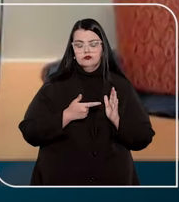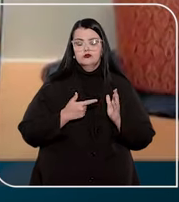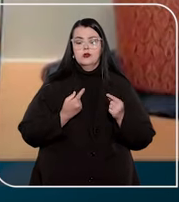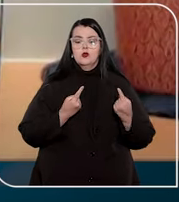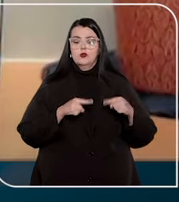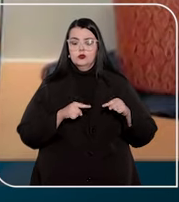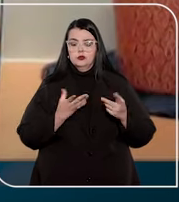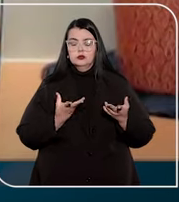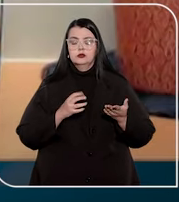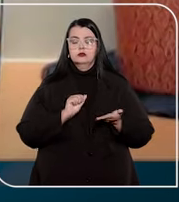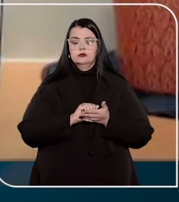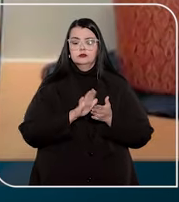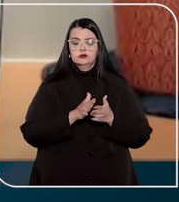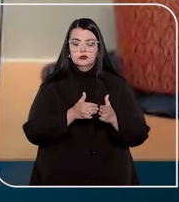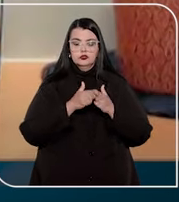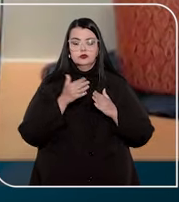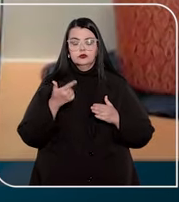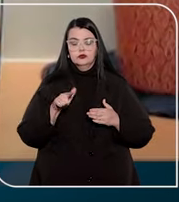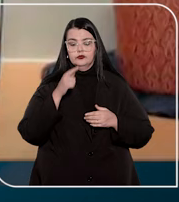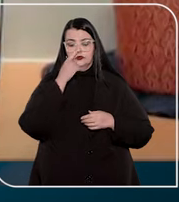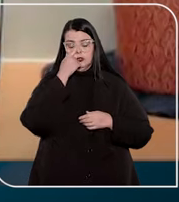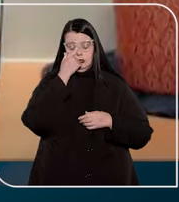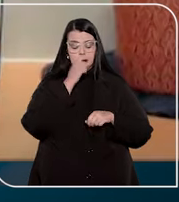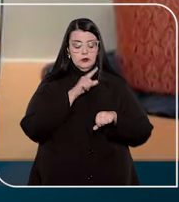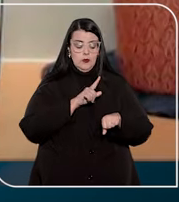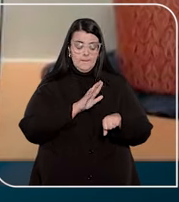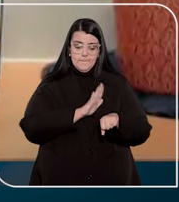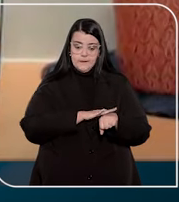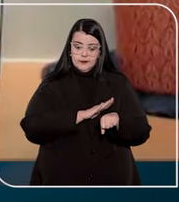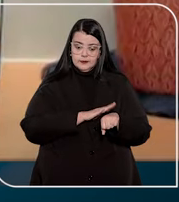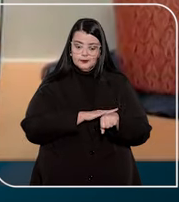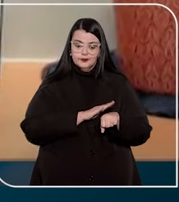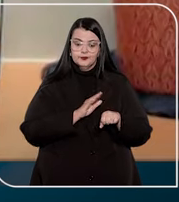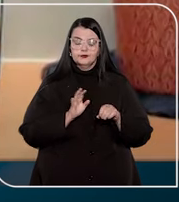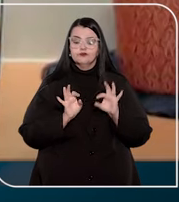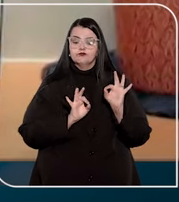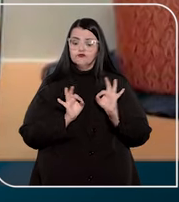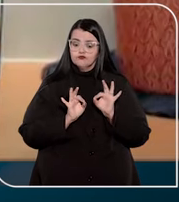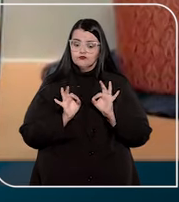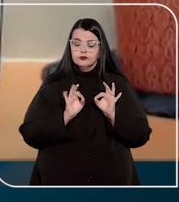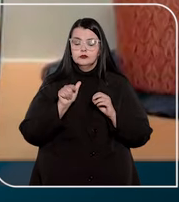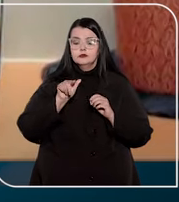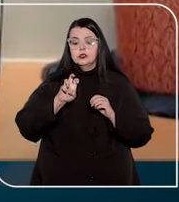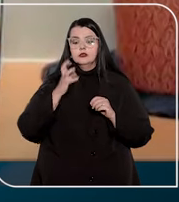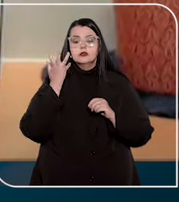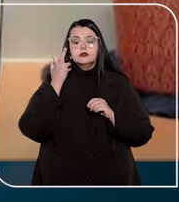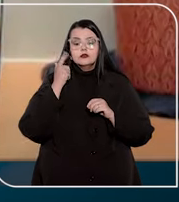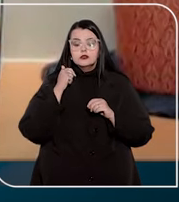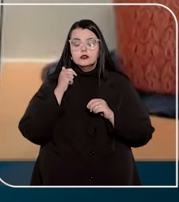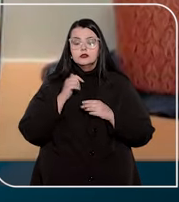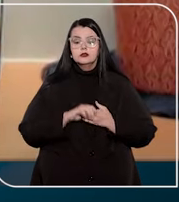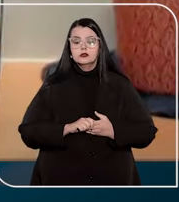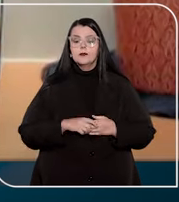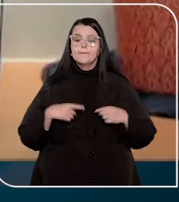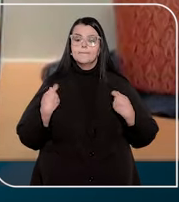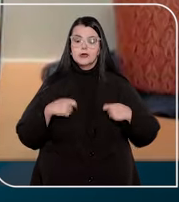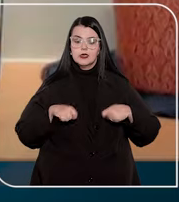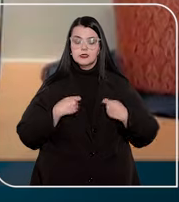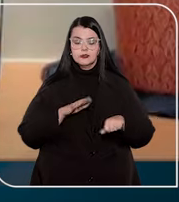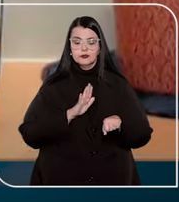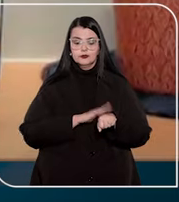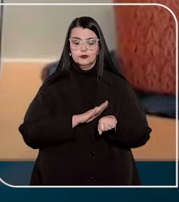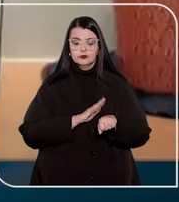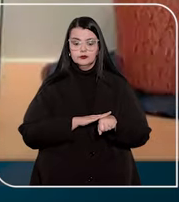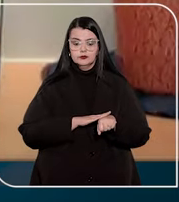contrarrazões. Então, o prazo para interpor o recurso extraordinário é de 15 dias. Esse prazo ele